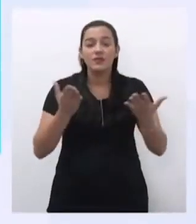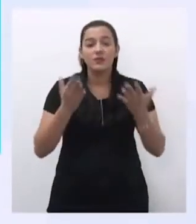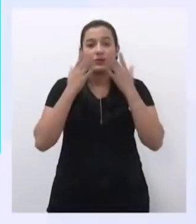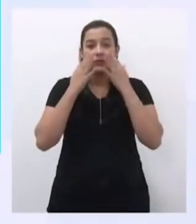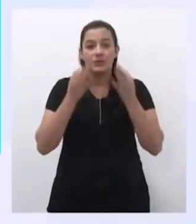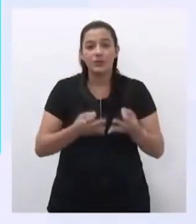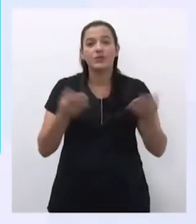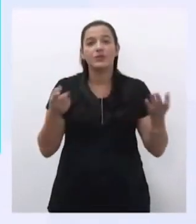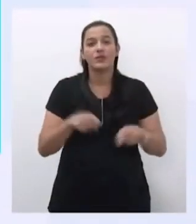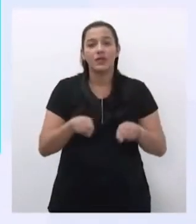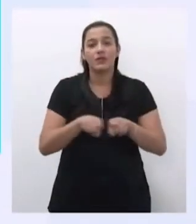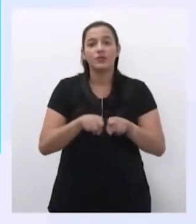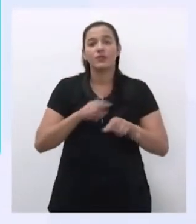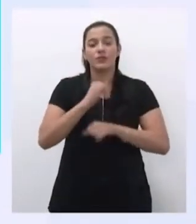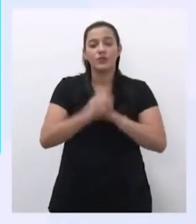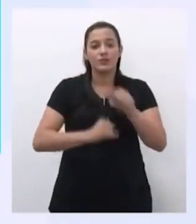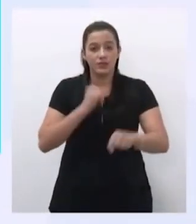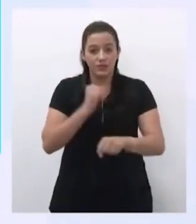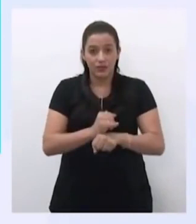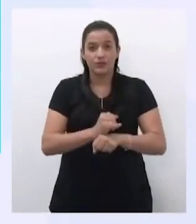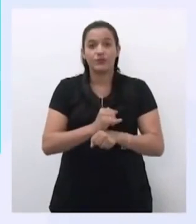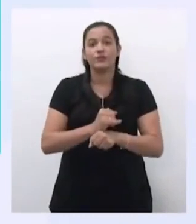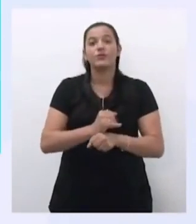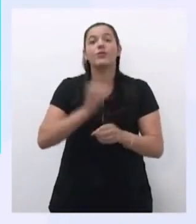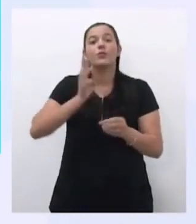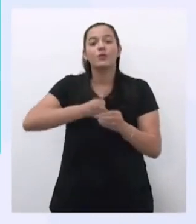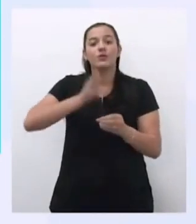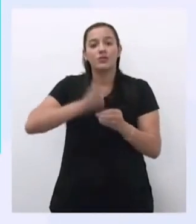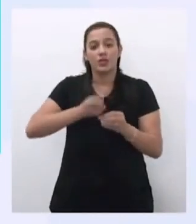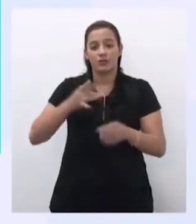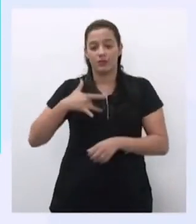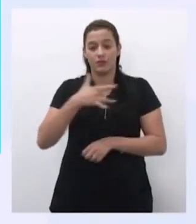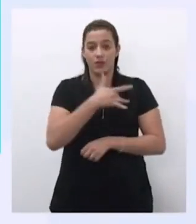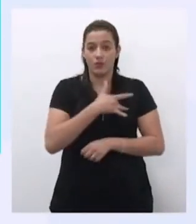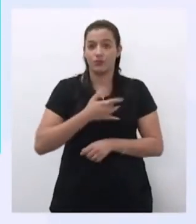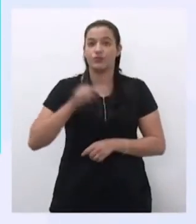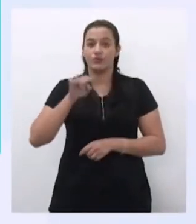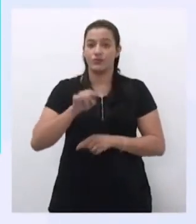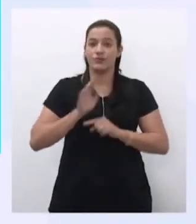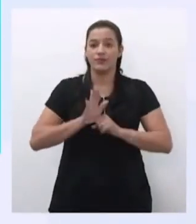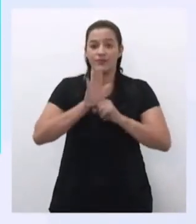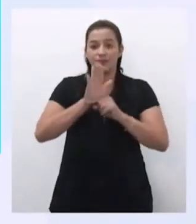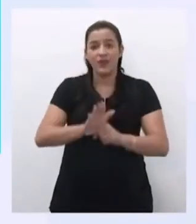do Ministério da Saúde, ele está na íntegra. Nesse documento, ele é super